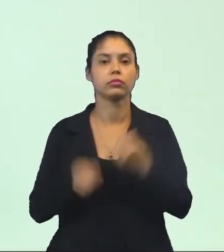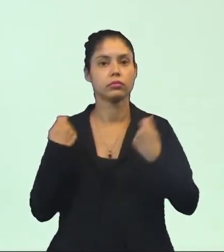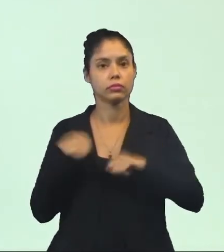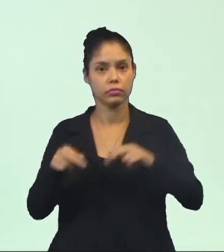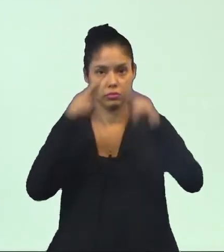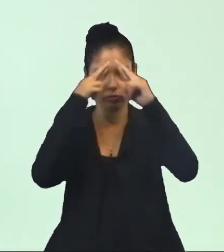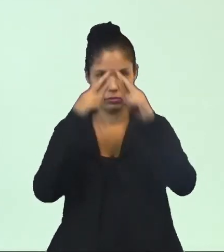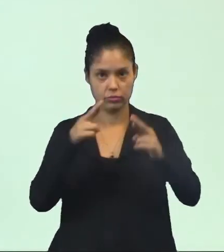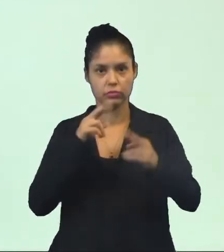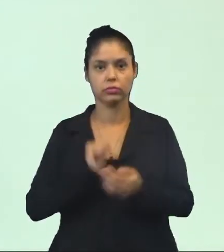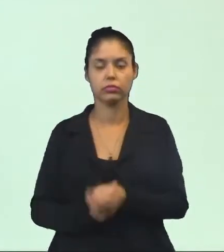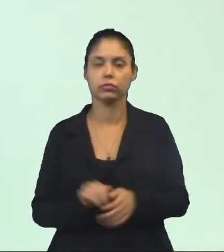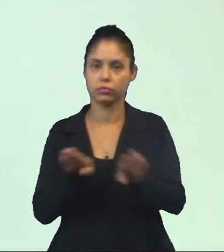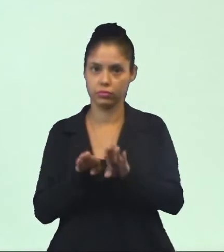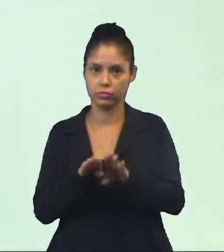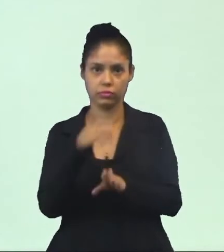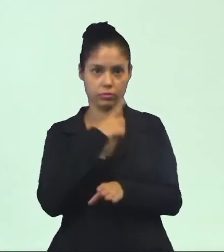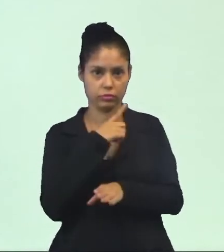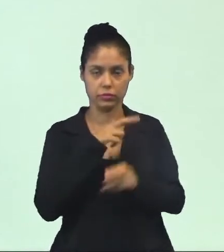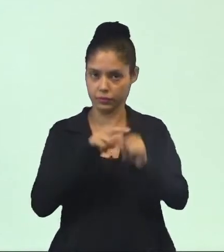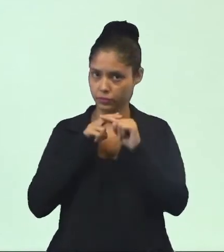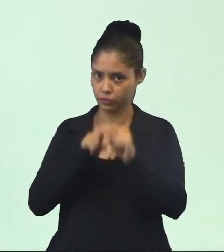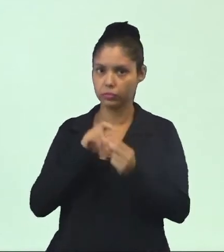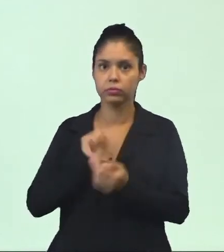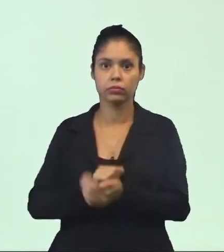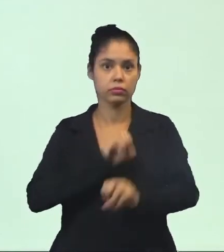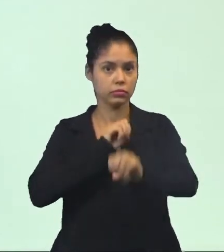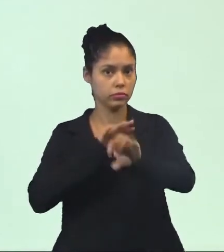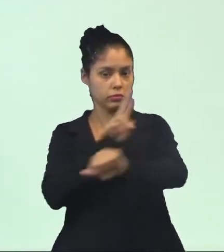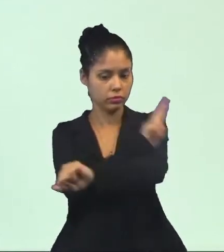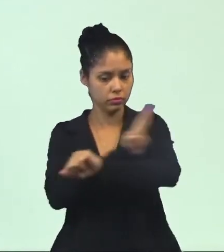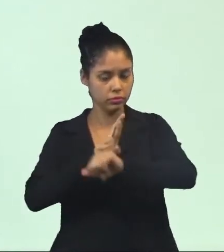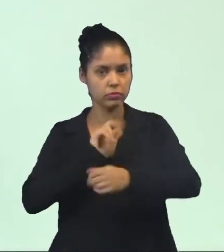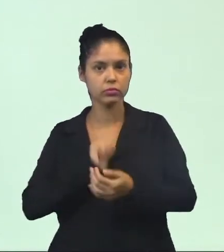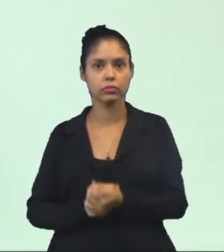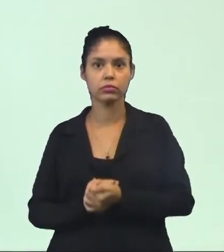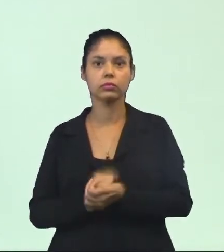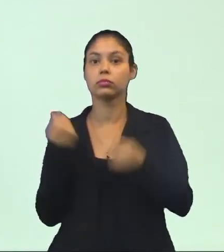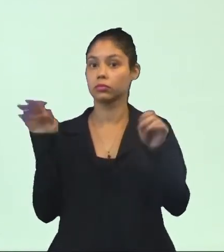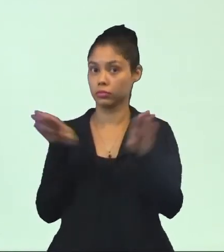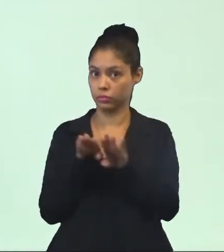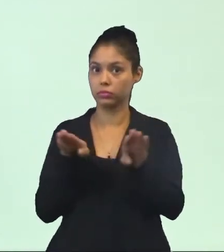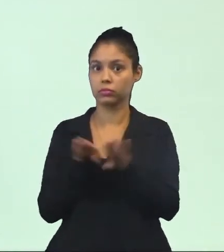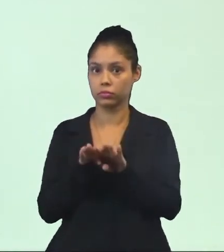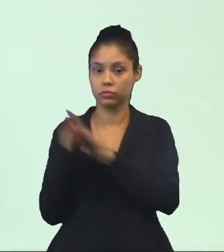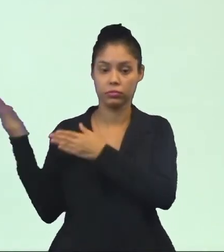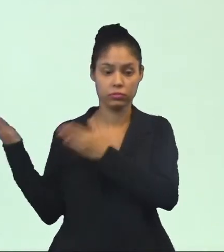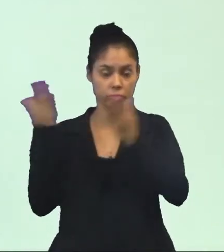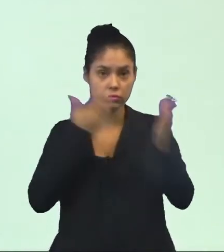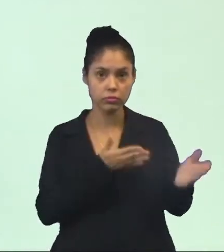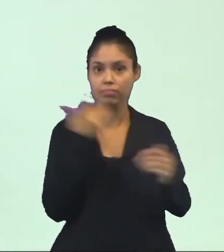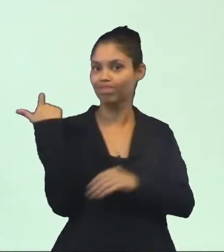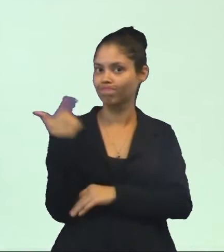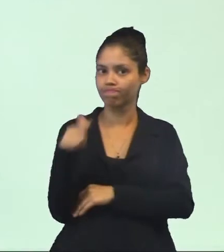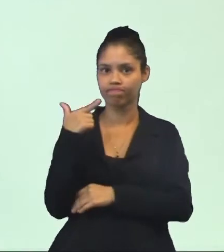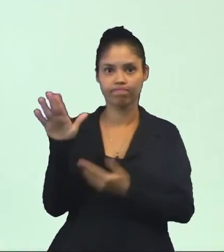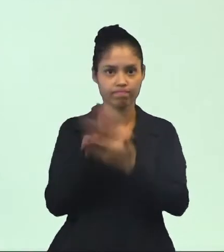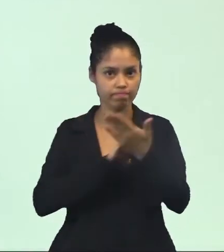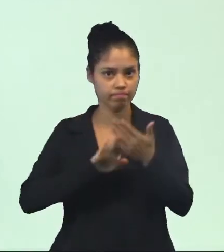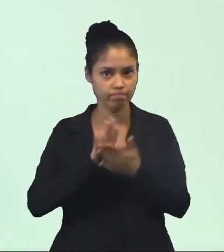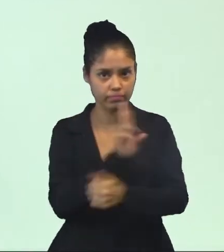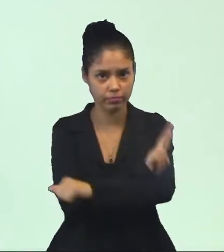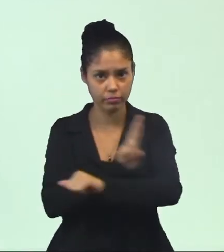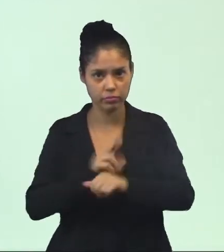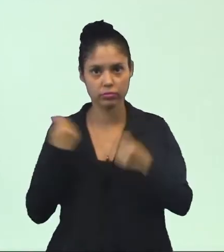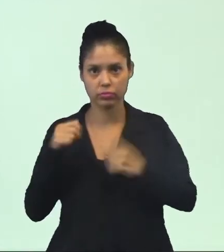respeitar quem tem. Por isso que o ensino religioso, ele também é dirigido a quem não tem religião nenhuma, para